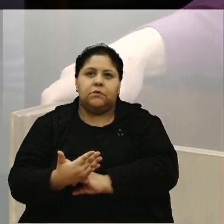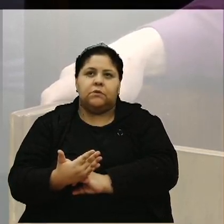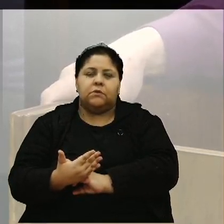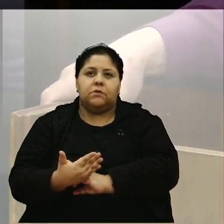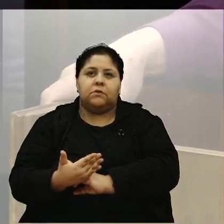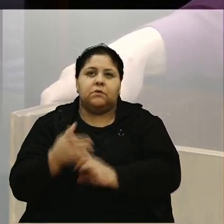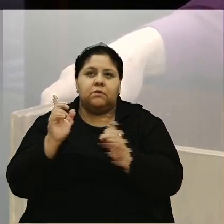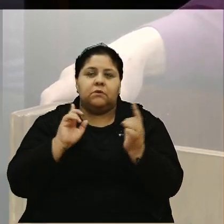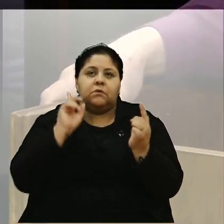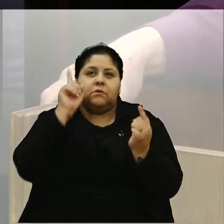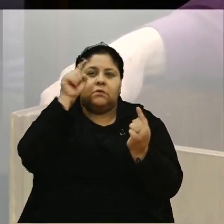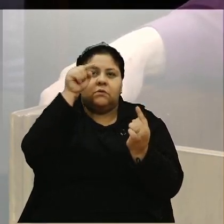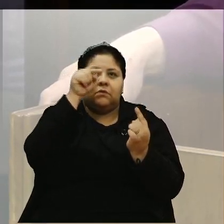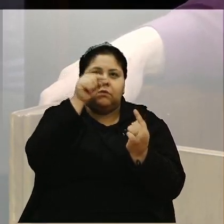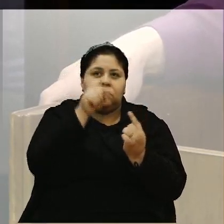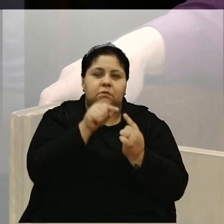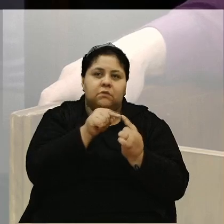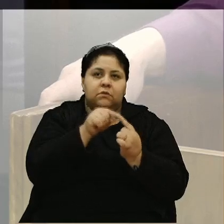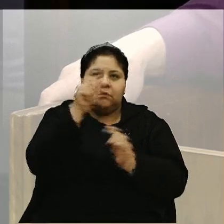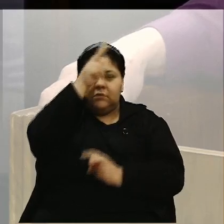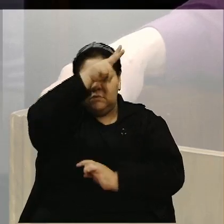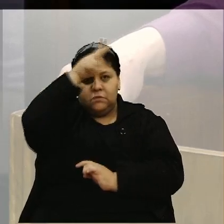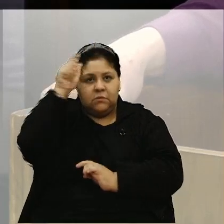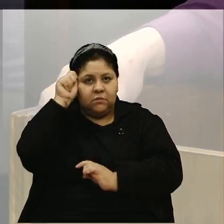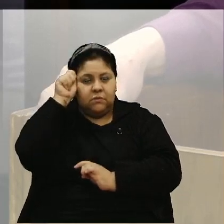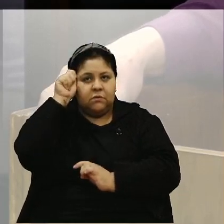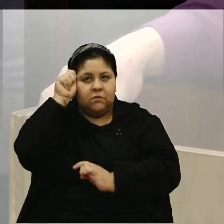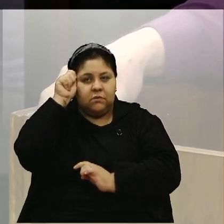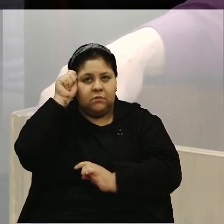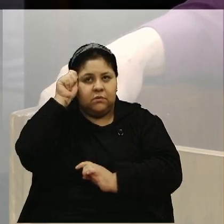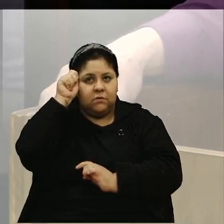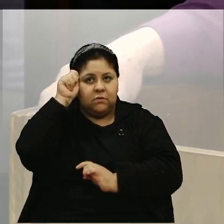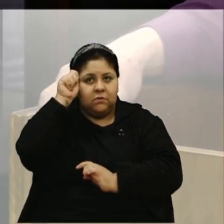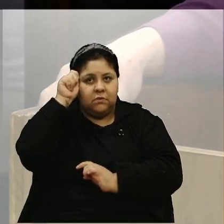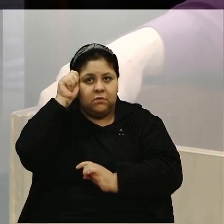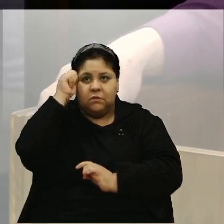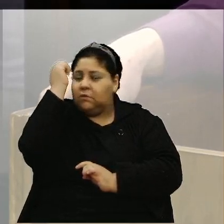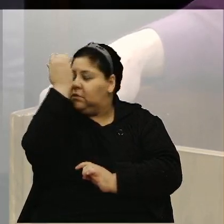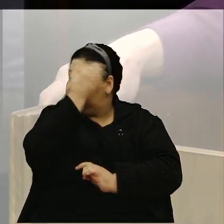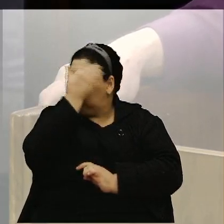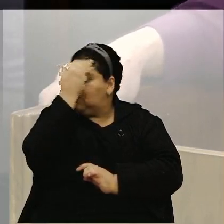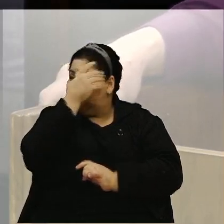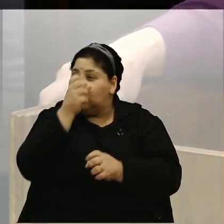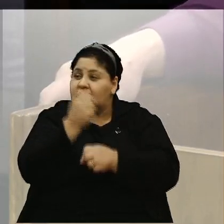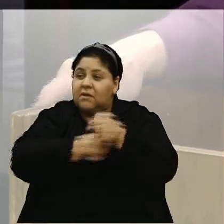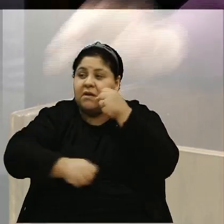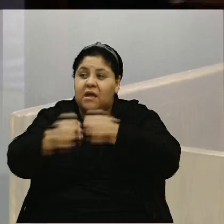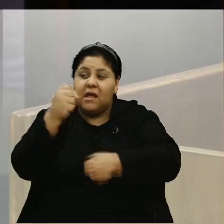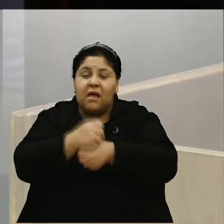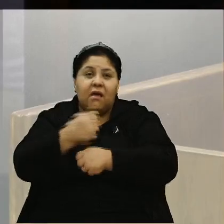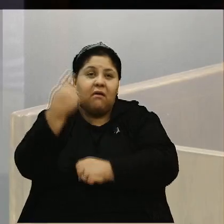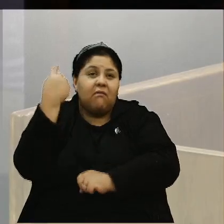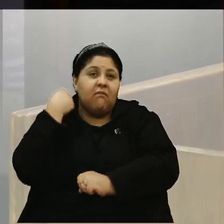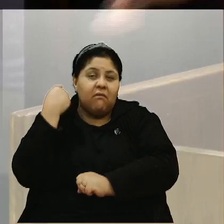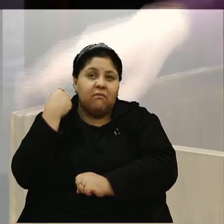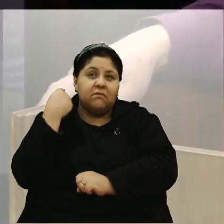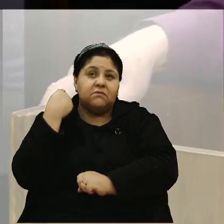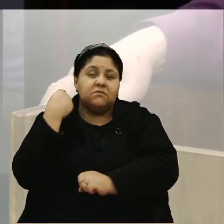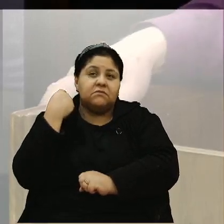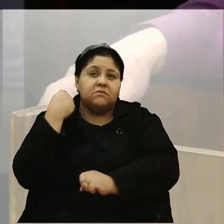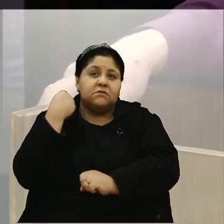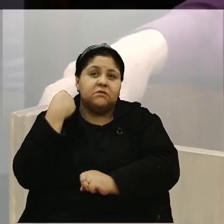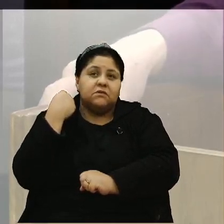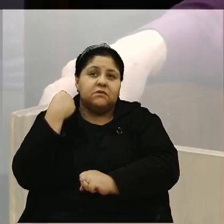ideia do prefeito Alceu do prefeito Adiló era ainda o ano passado, quem sabe,